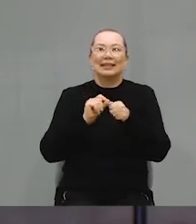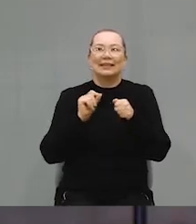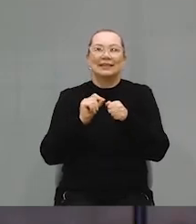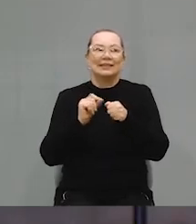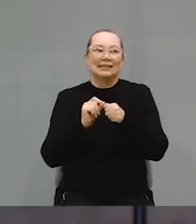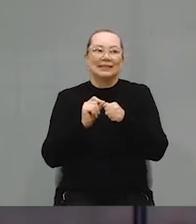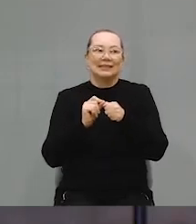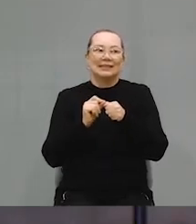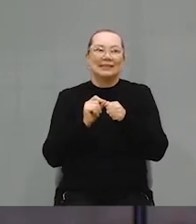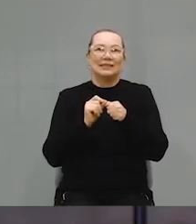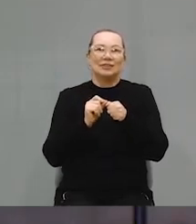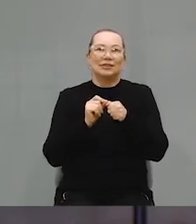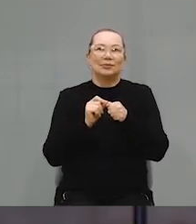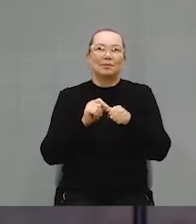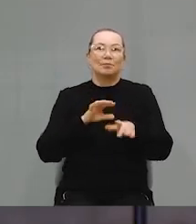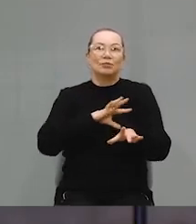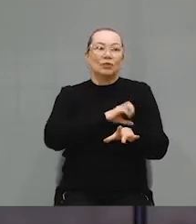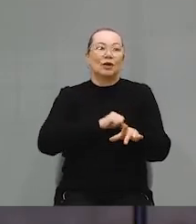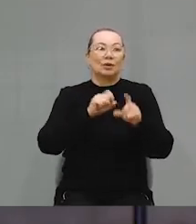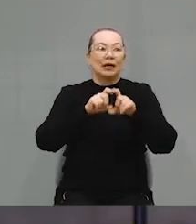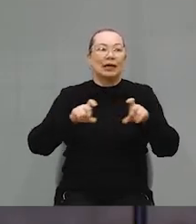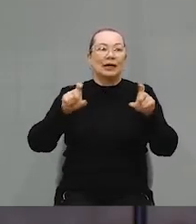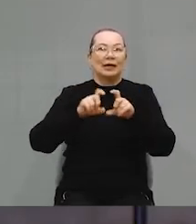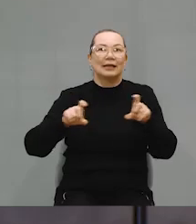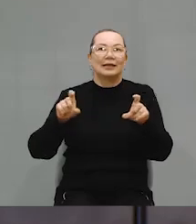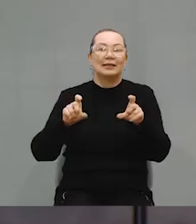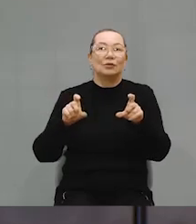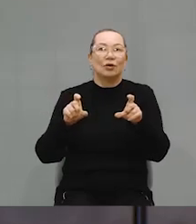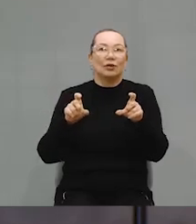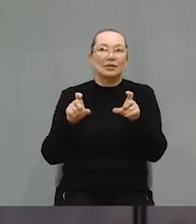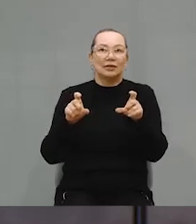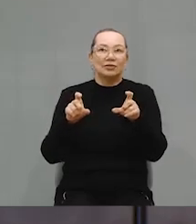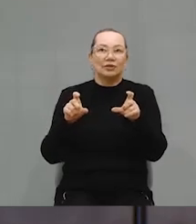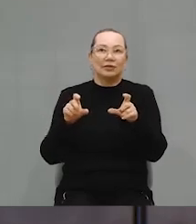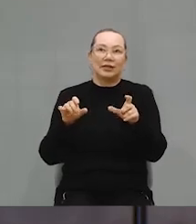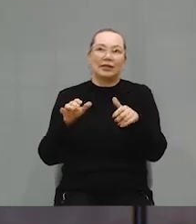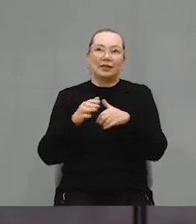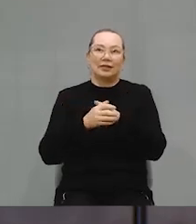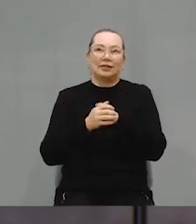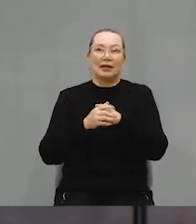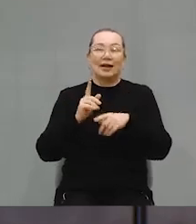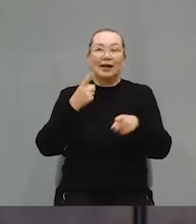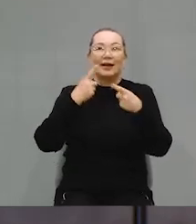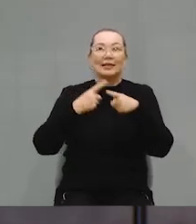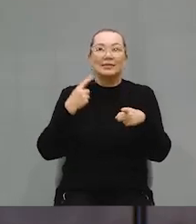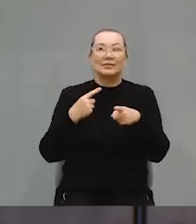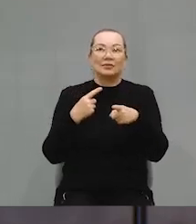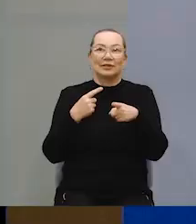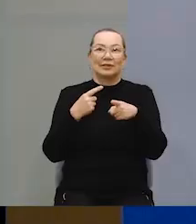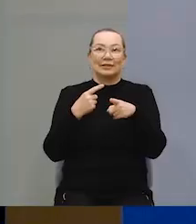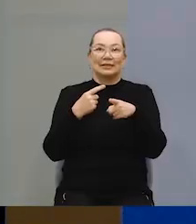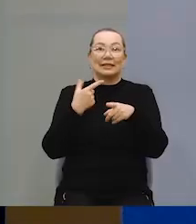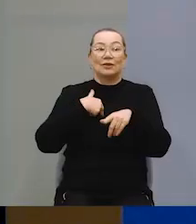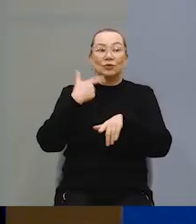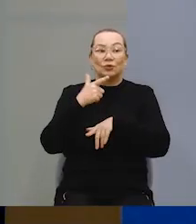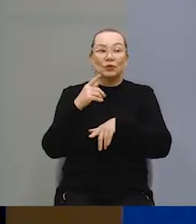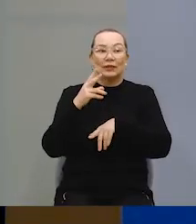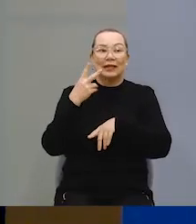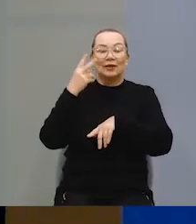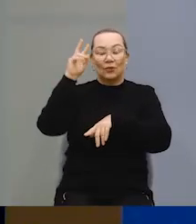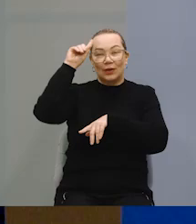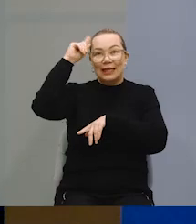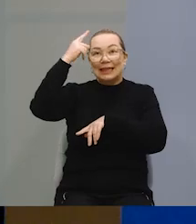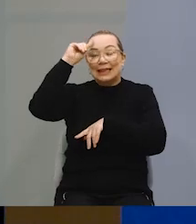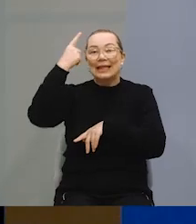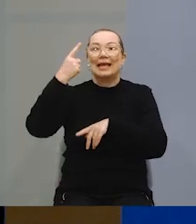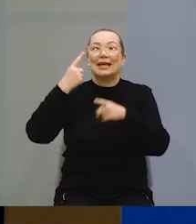Hernani. Tá? Quando eu tenho uma ideia muito fechada, eu já sugiro, olha, e deu. às vezes eu não tenho a menor ideia, porque às vezes é